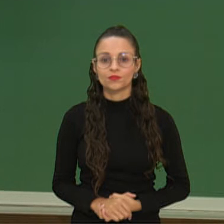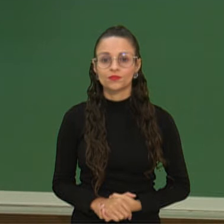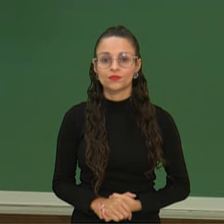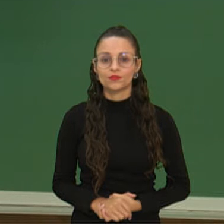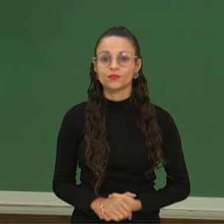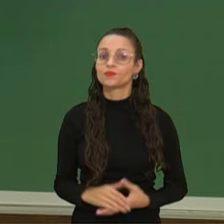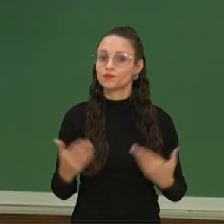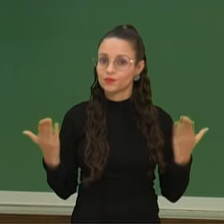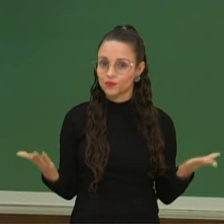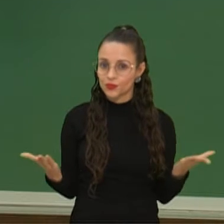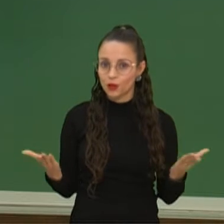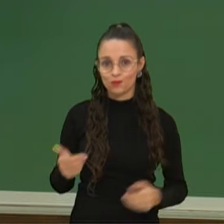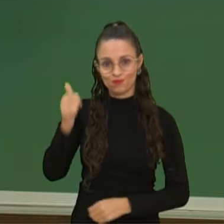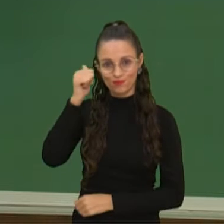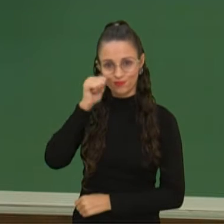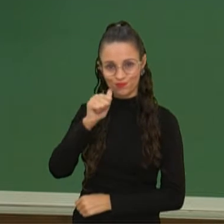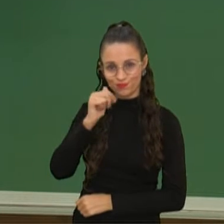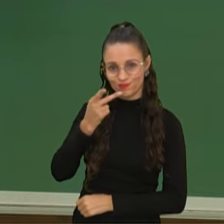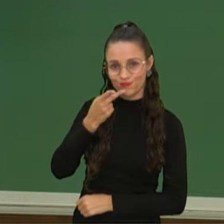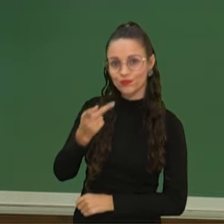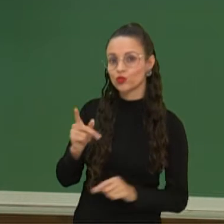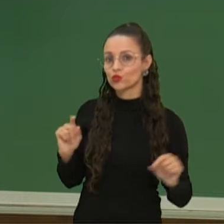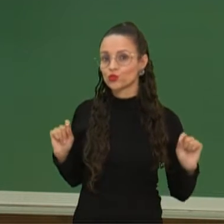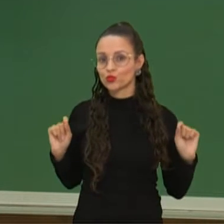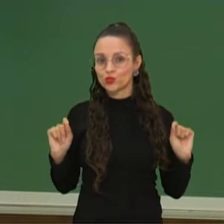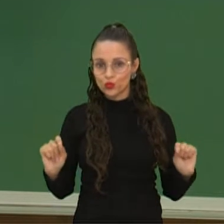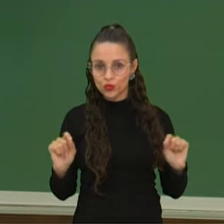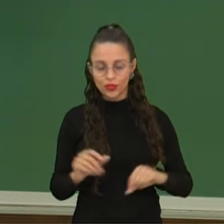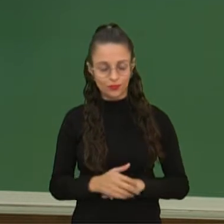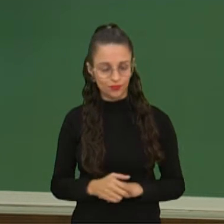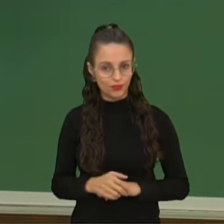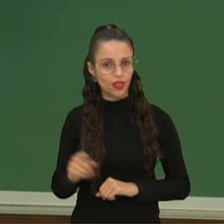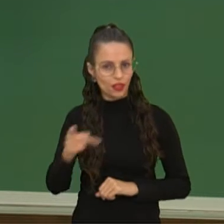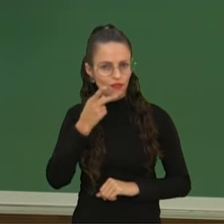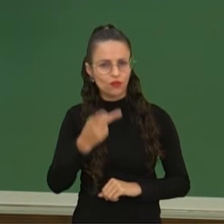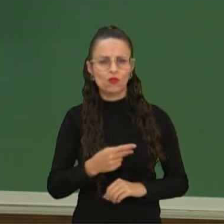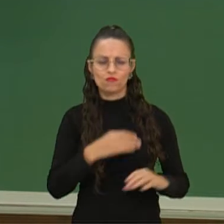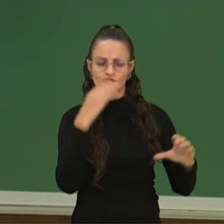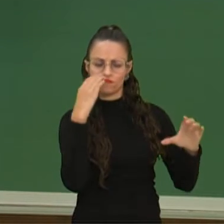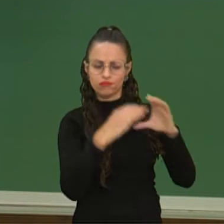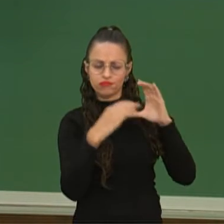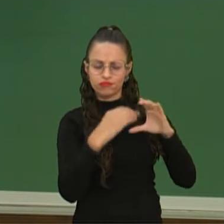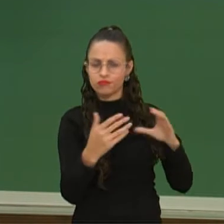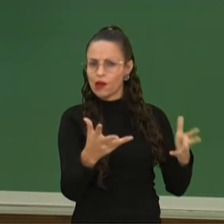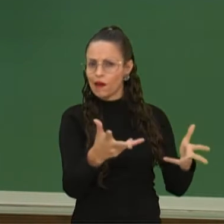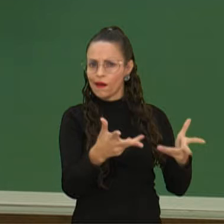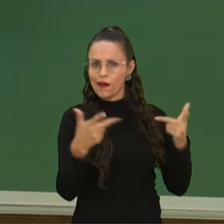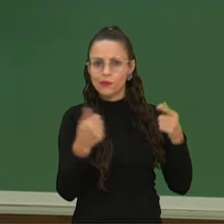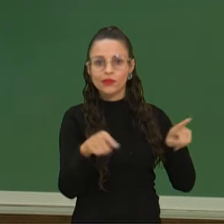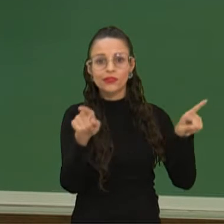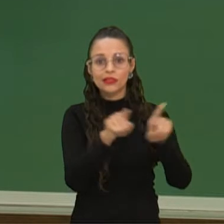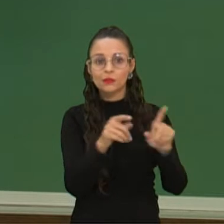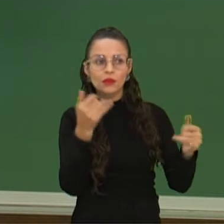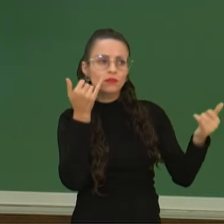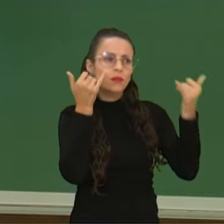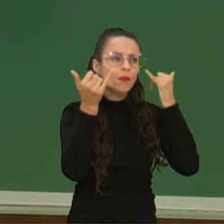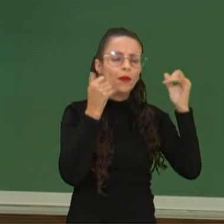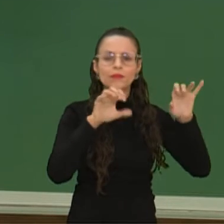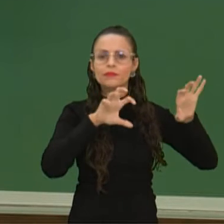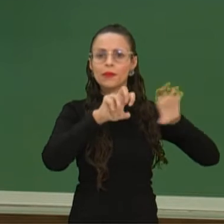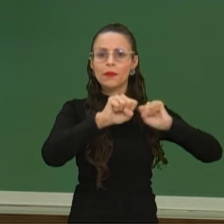Então, o que a primeira moça aqui disse, ela disse que ela consegue se comunicar muito rápido e conseguir qualquer informação que ela